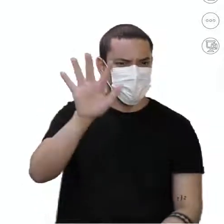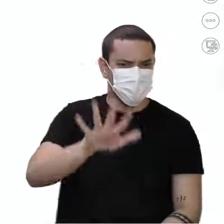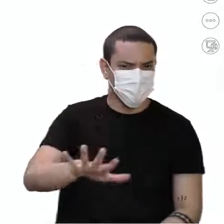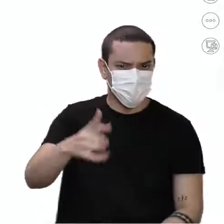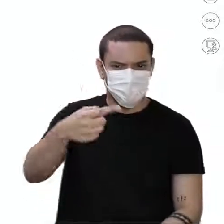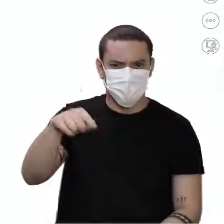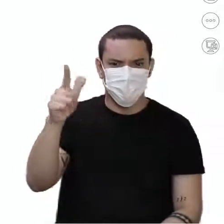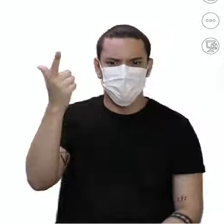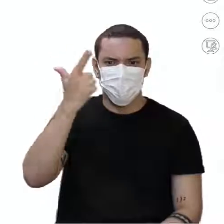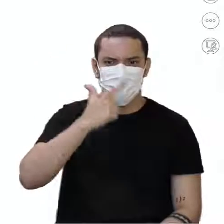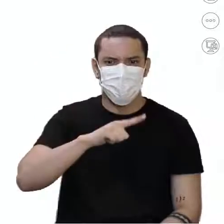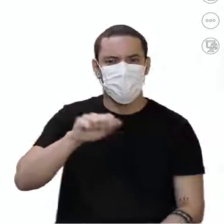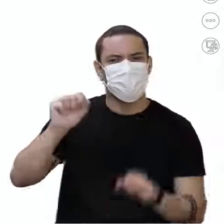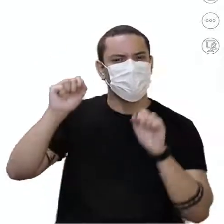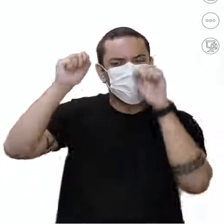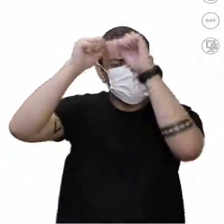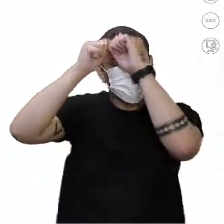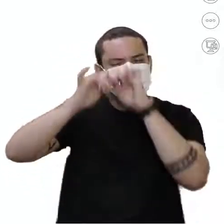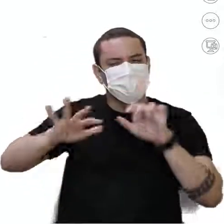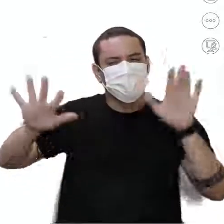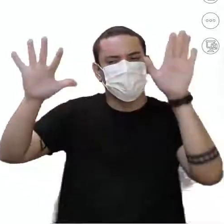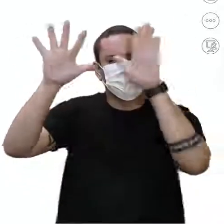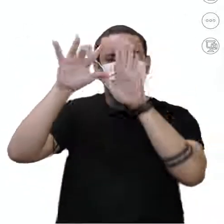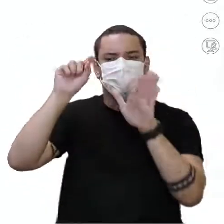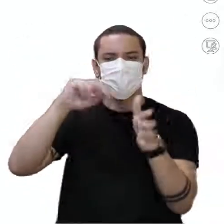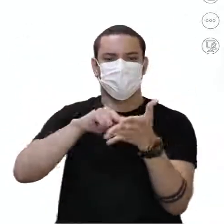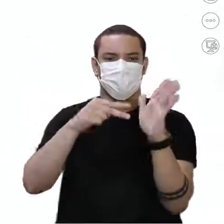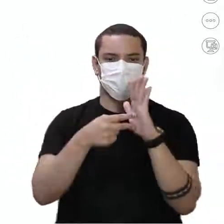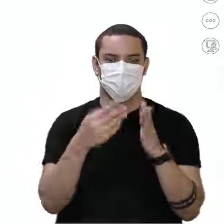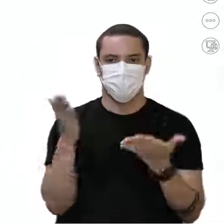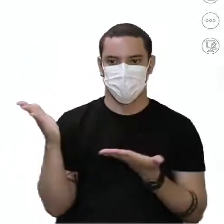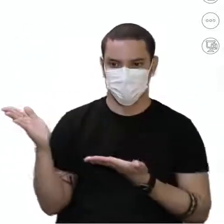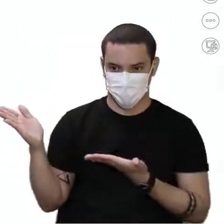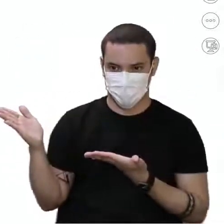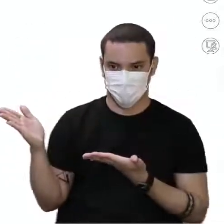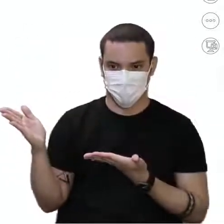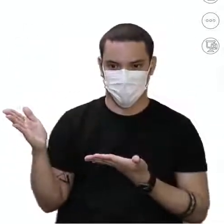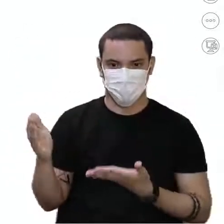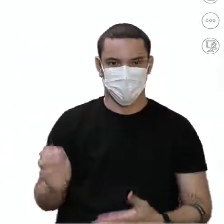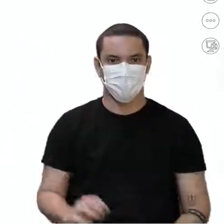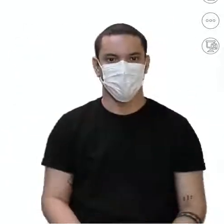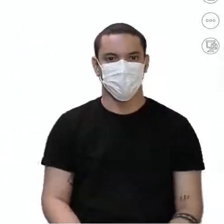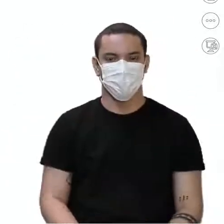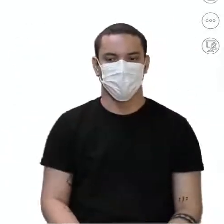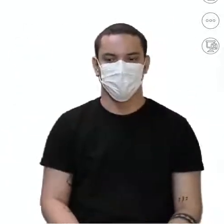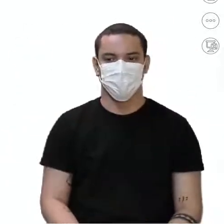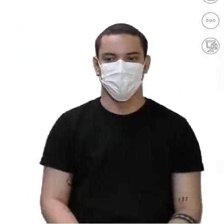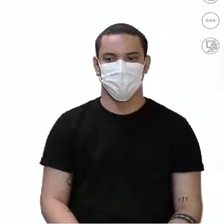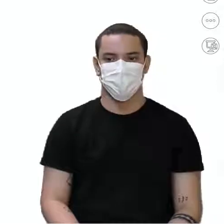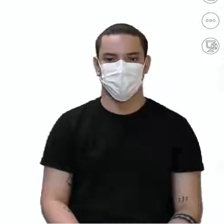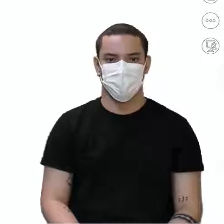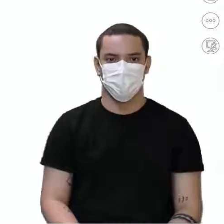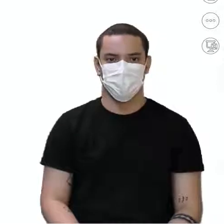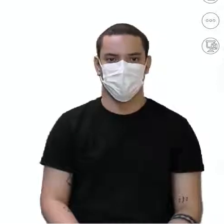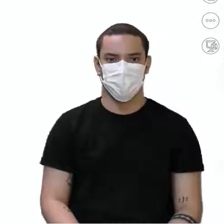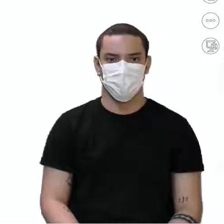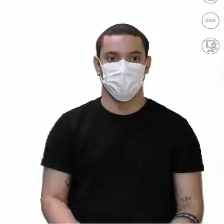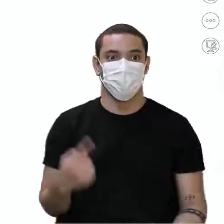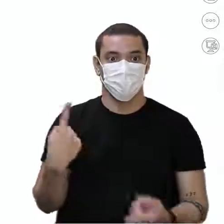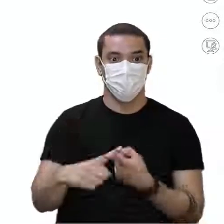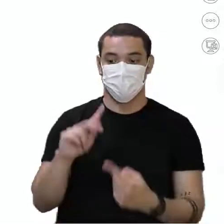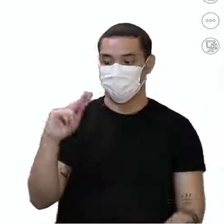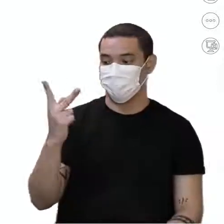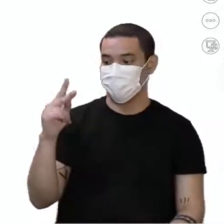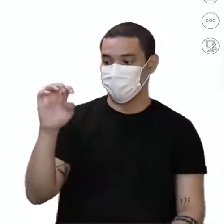vocês conseguem imaginar do que está sendo tratado aqui. Essa situação que ele, porque eu estou falando